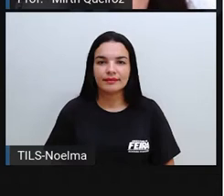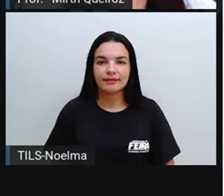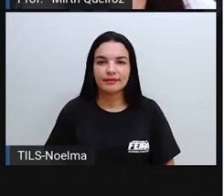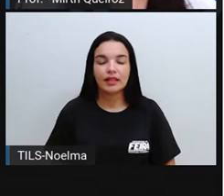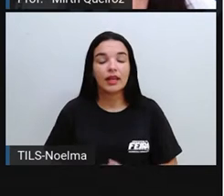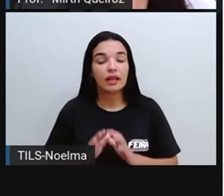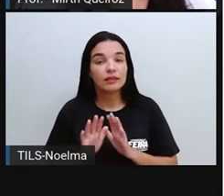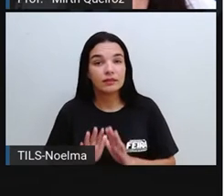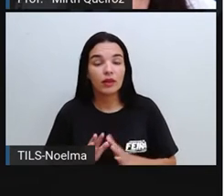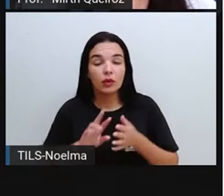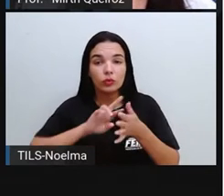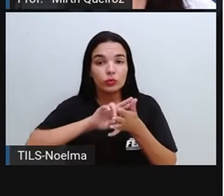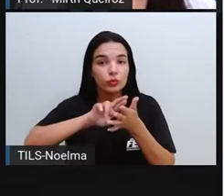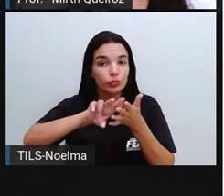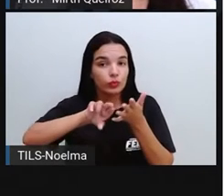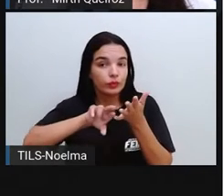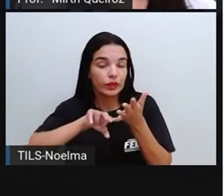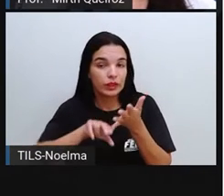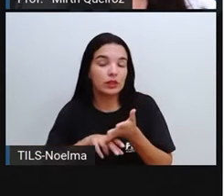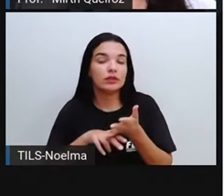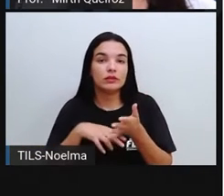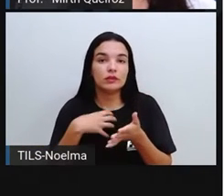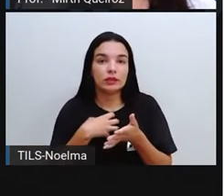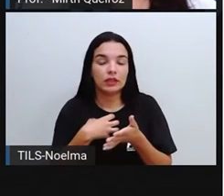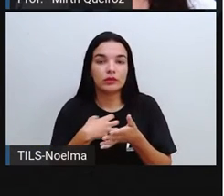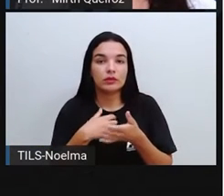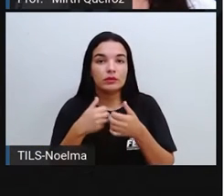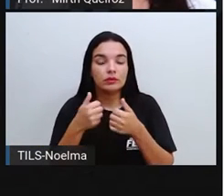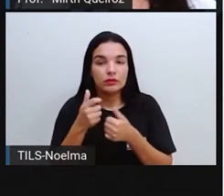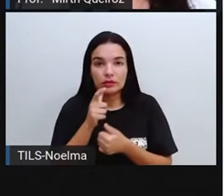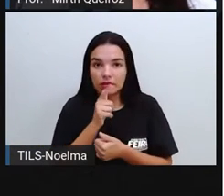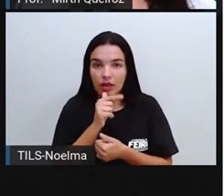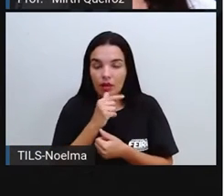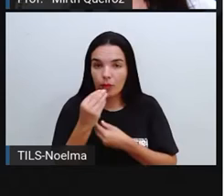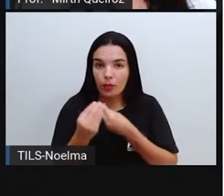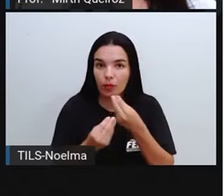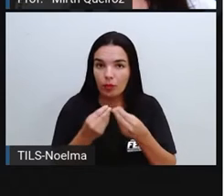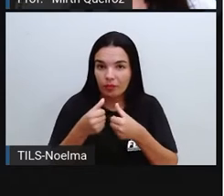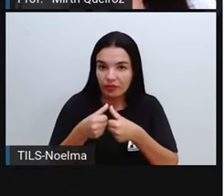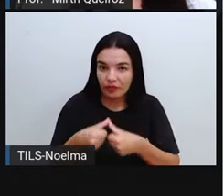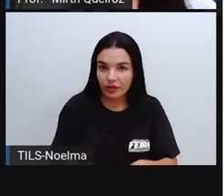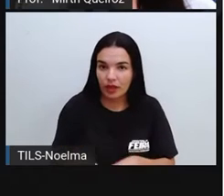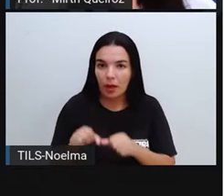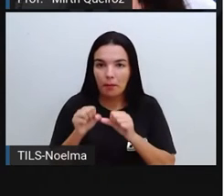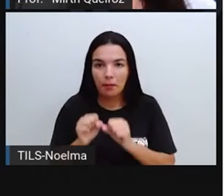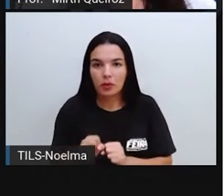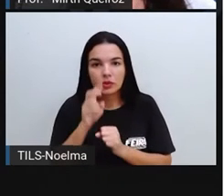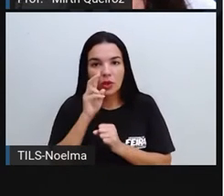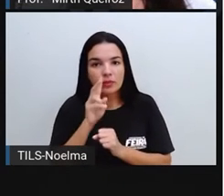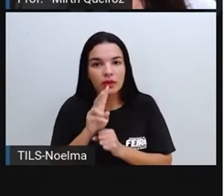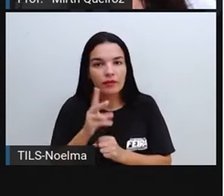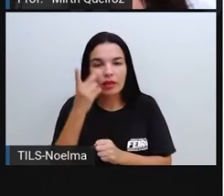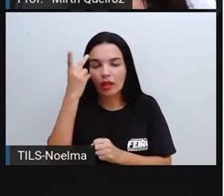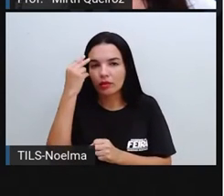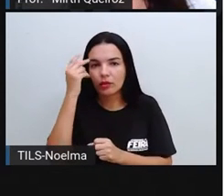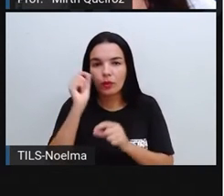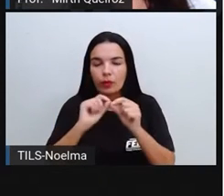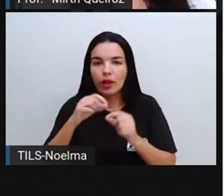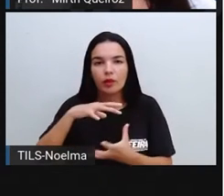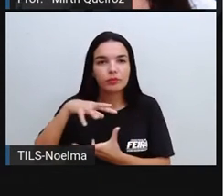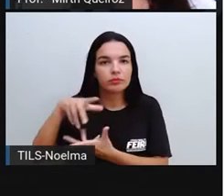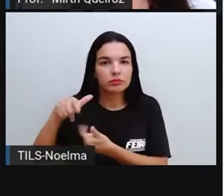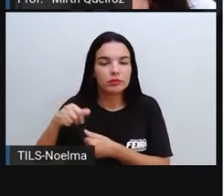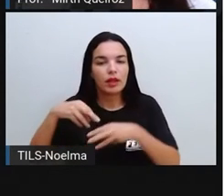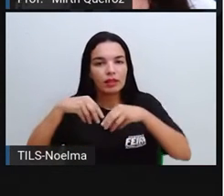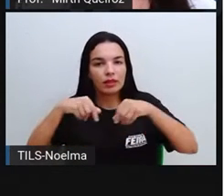Os diferentes estados físicos da água podem ser observados naturalmente no nosso planeta, como a gente já vem falando no